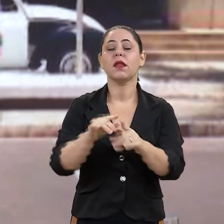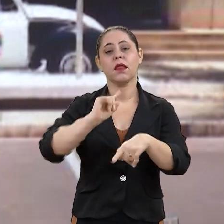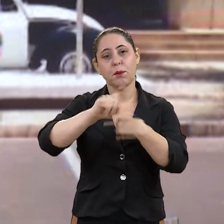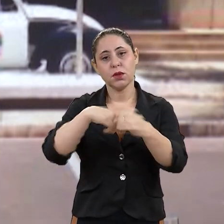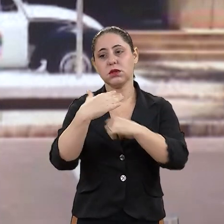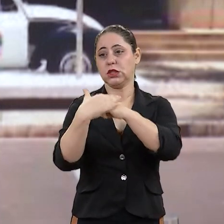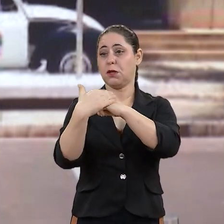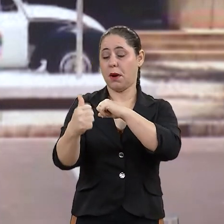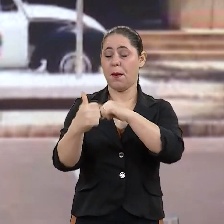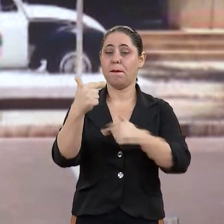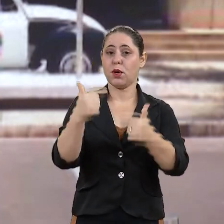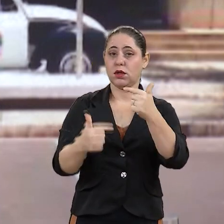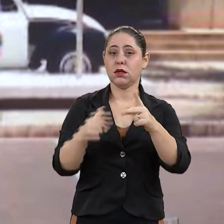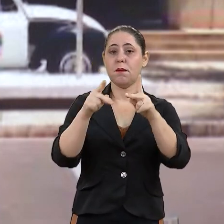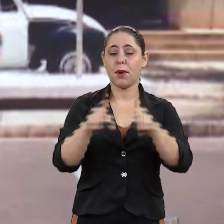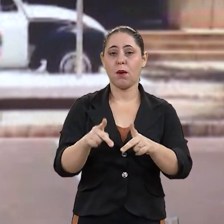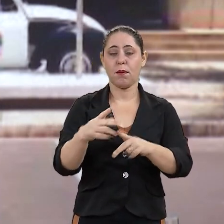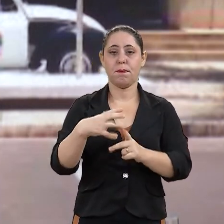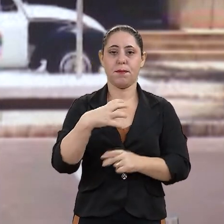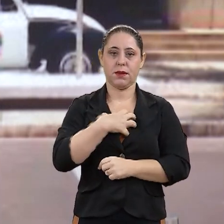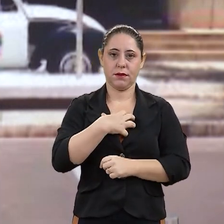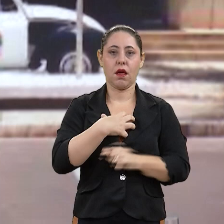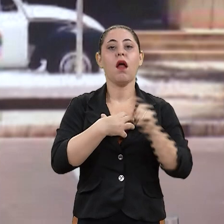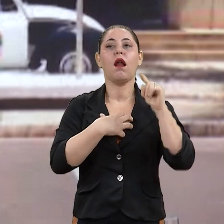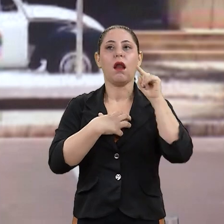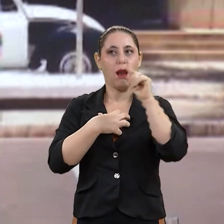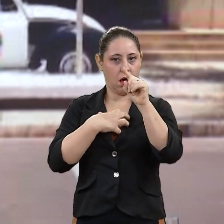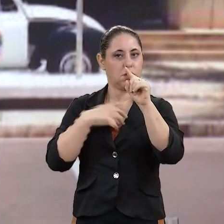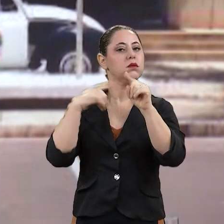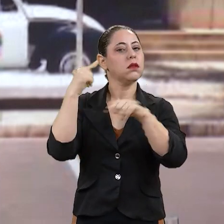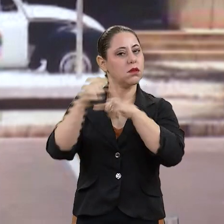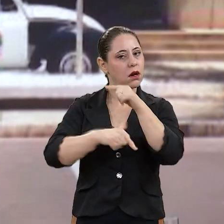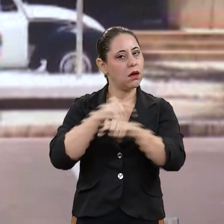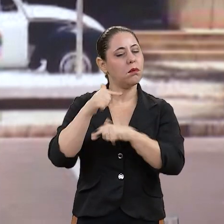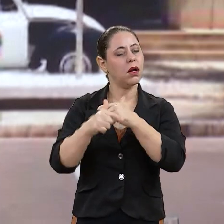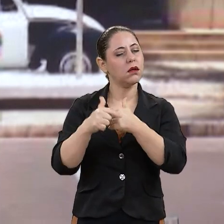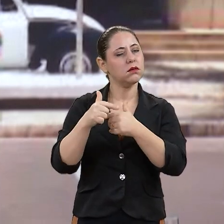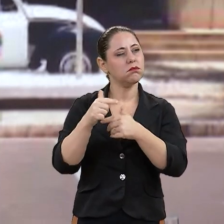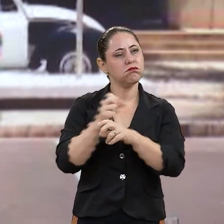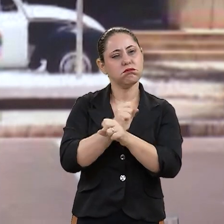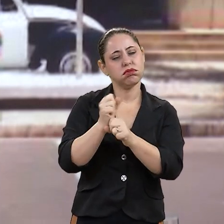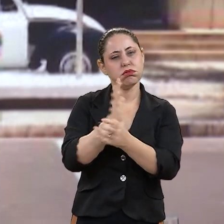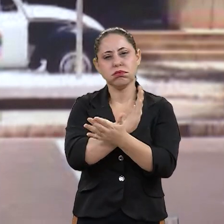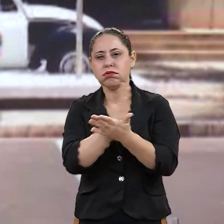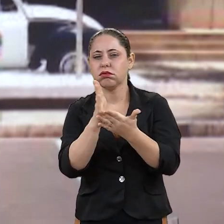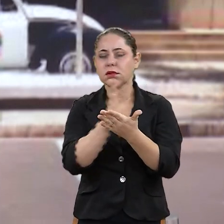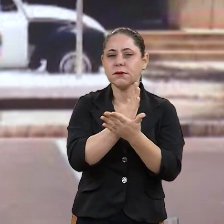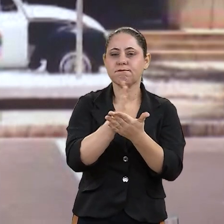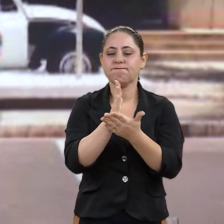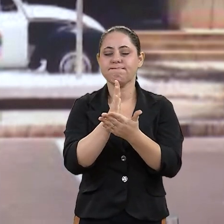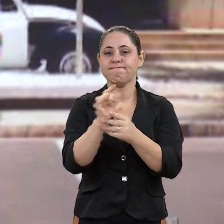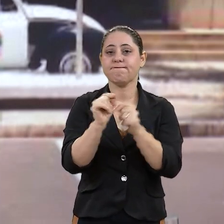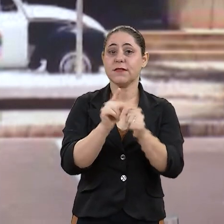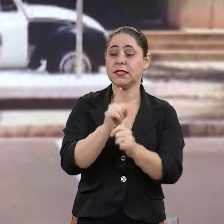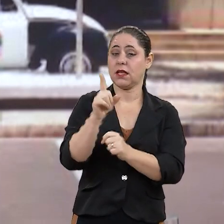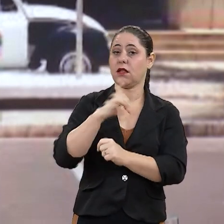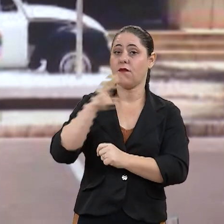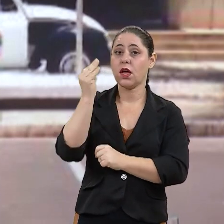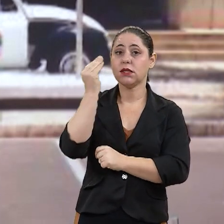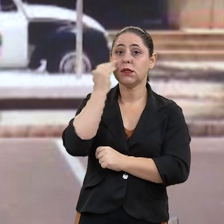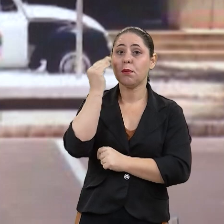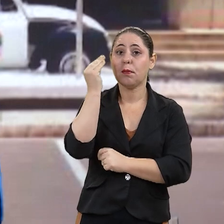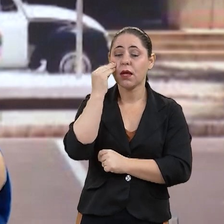sou chamada para a Secretaria de Estado de Política para as Mulheres da Bahia. E lá eu trabalhei durante um tempo, alguns anos, e